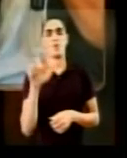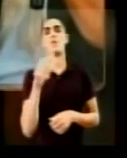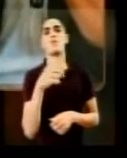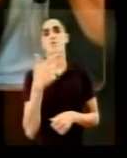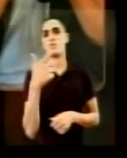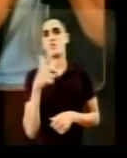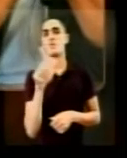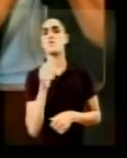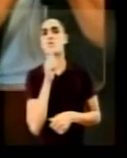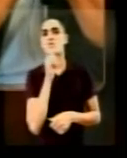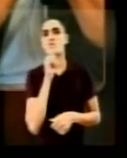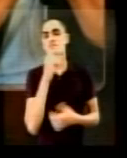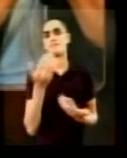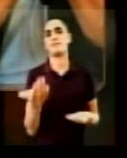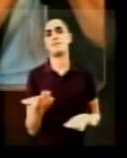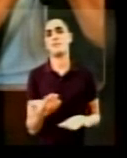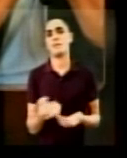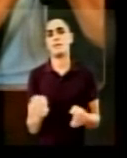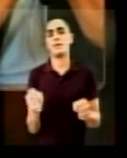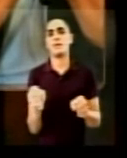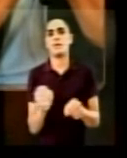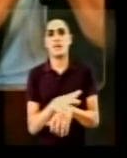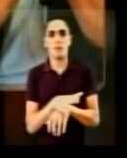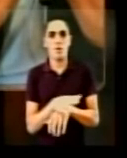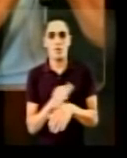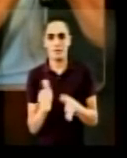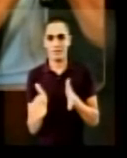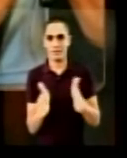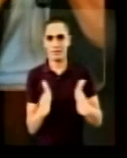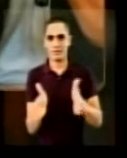praticamente acabou a fase laranja.